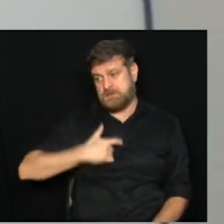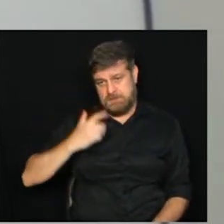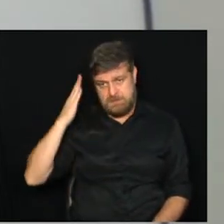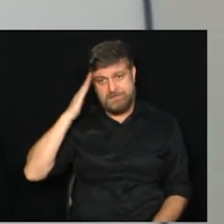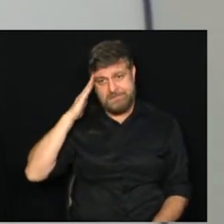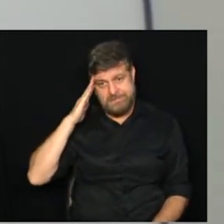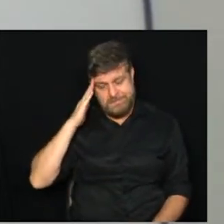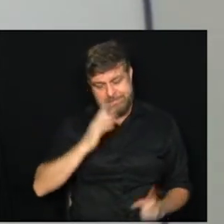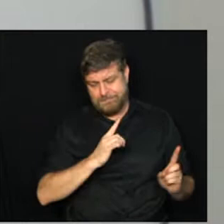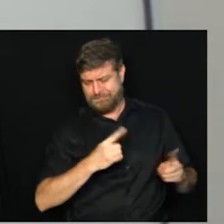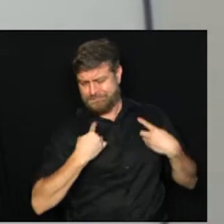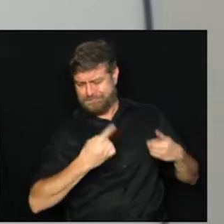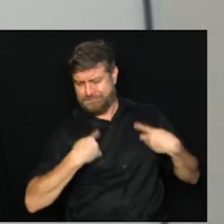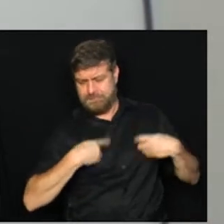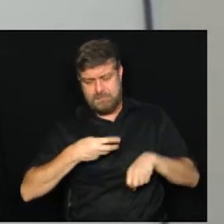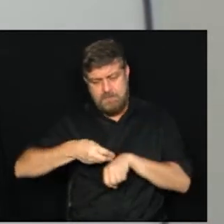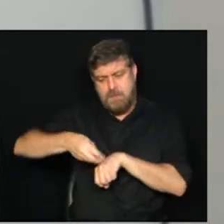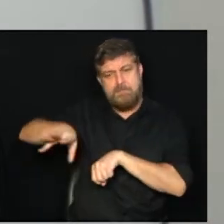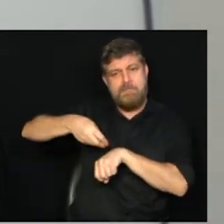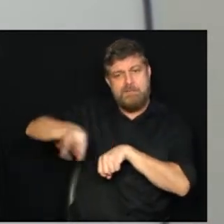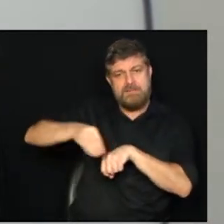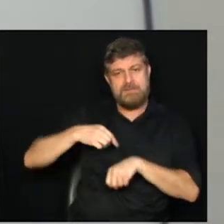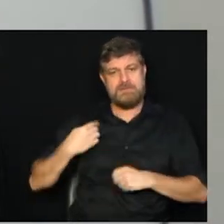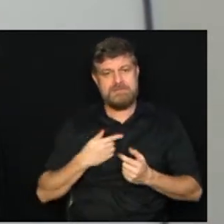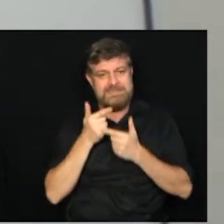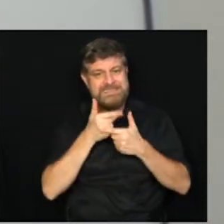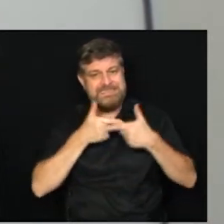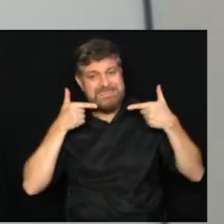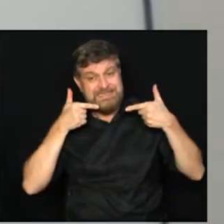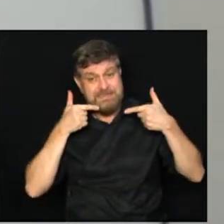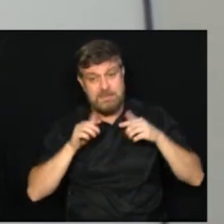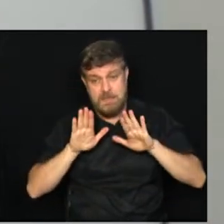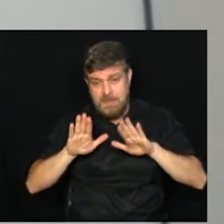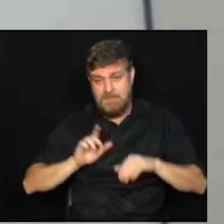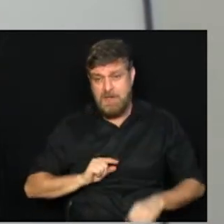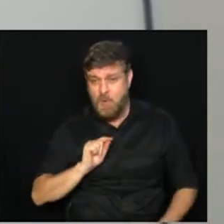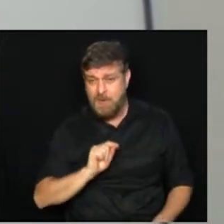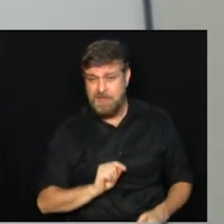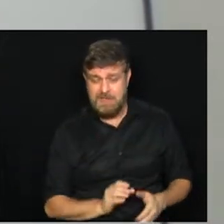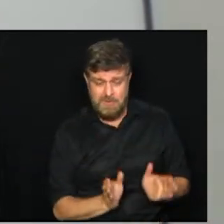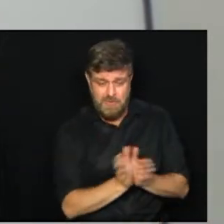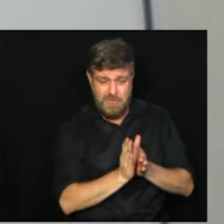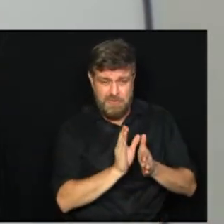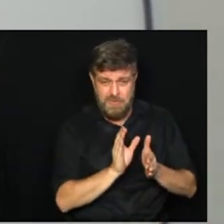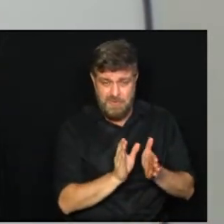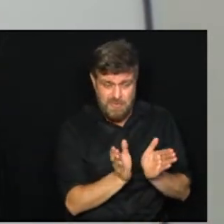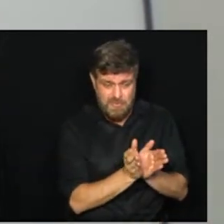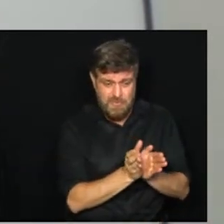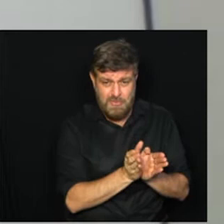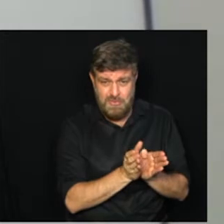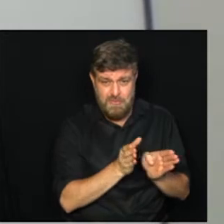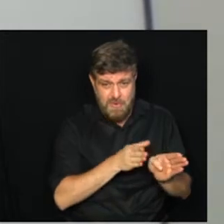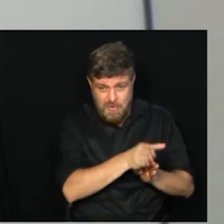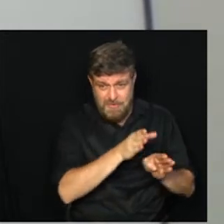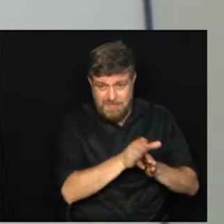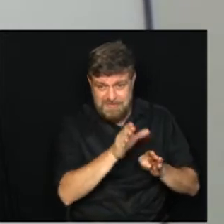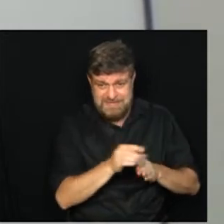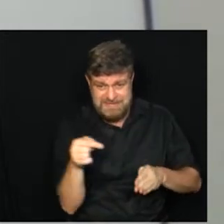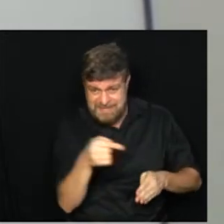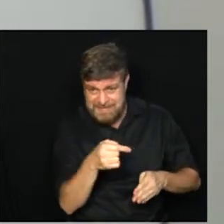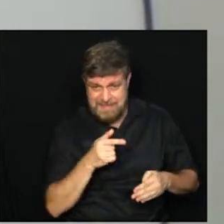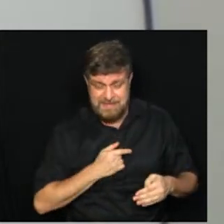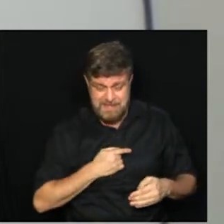a gente está aqui também, a gente sorri, mas infelizmente o que chega no conselho não são rosas, são